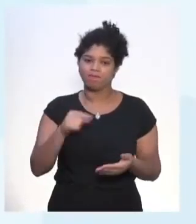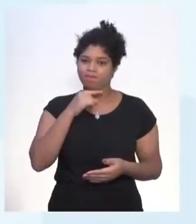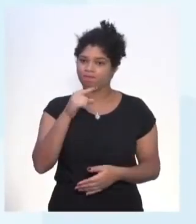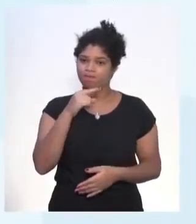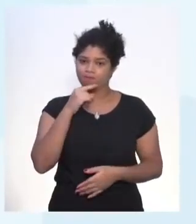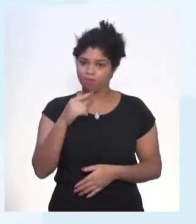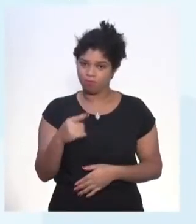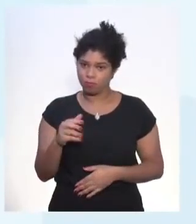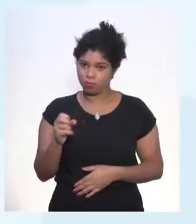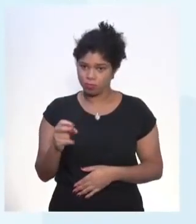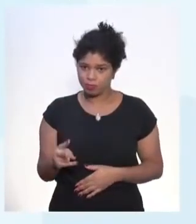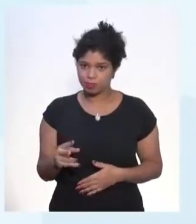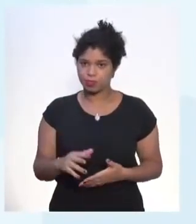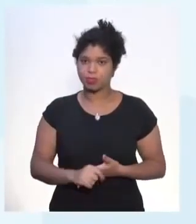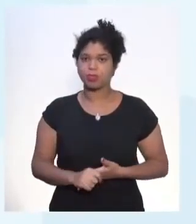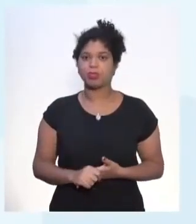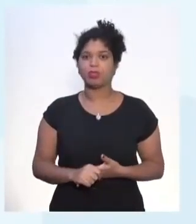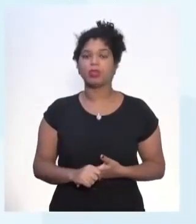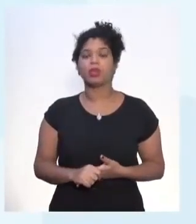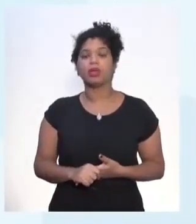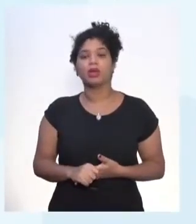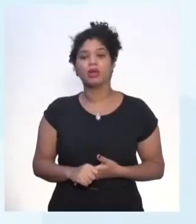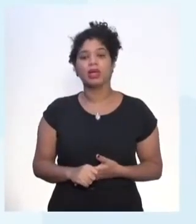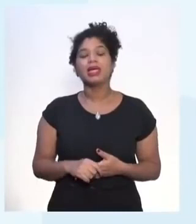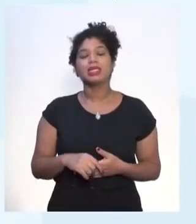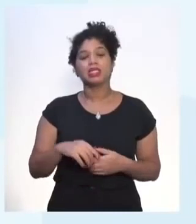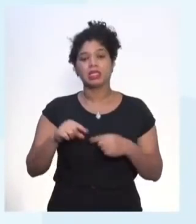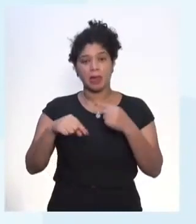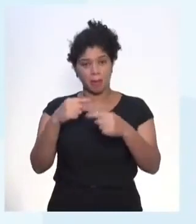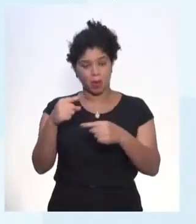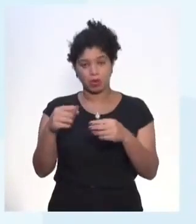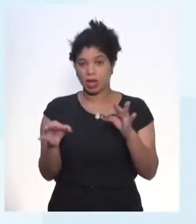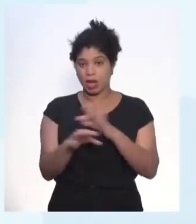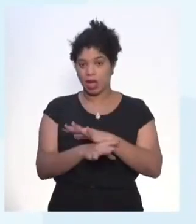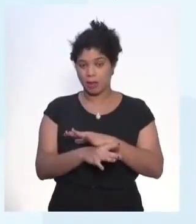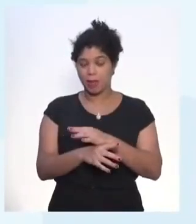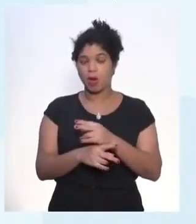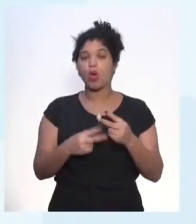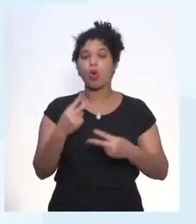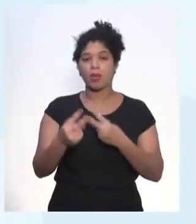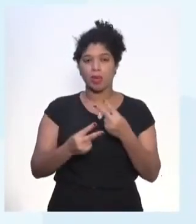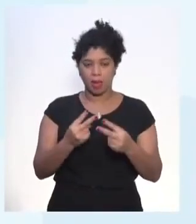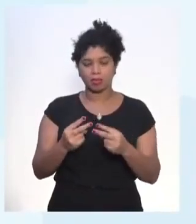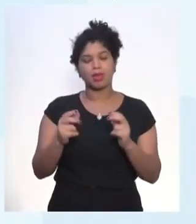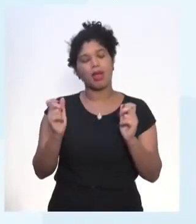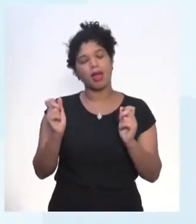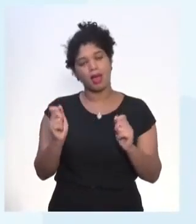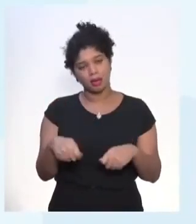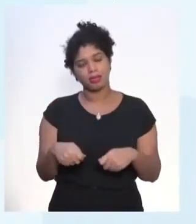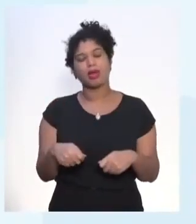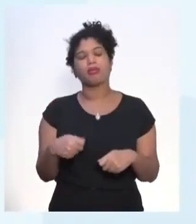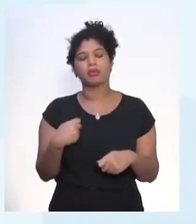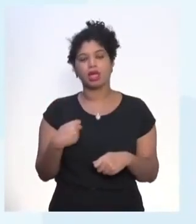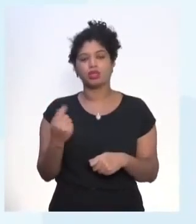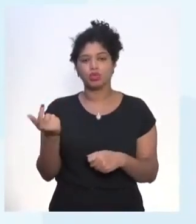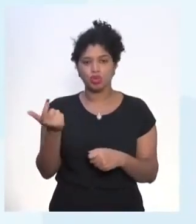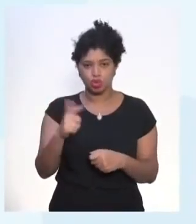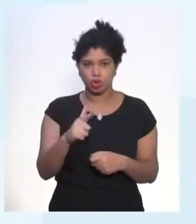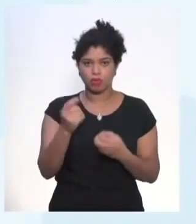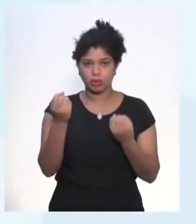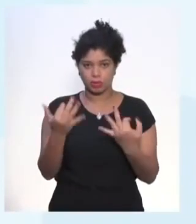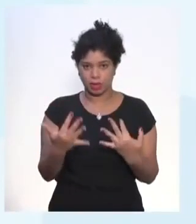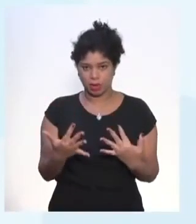dessa questão. Apenas, né, quando encerrar o bimestre, né, a gente pode dar uma retomada aí e explicar melhor essas questões,